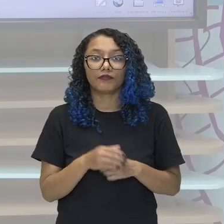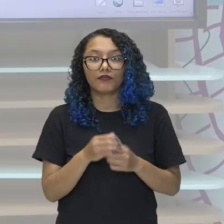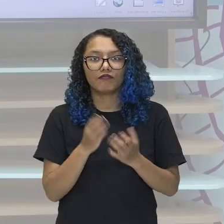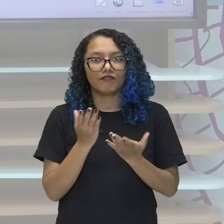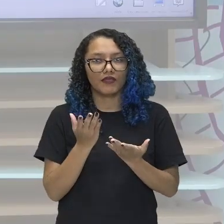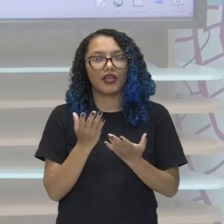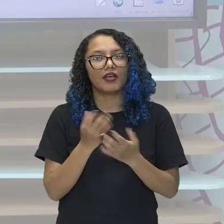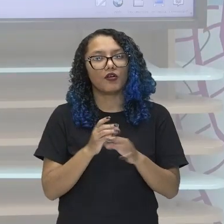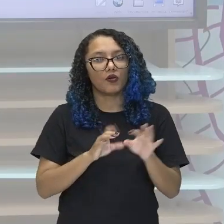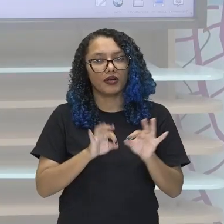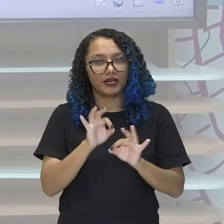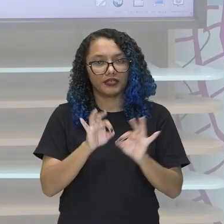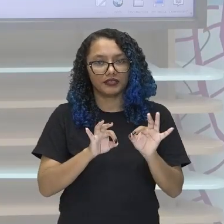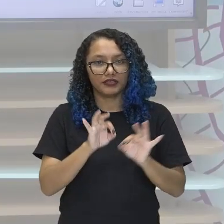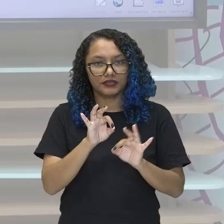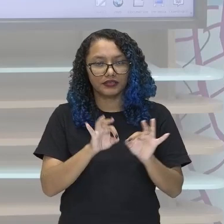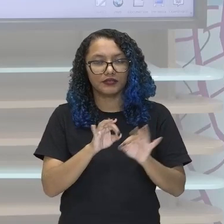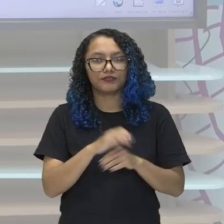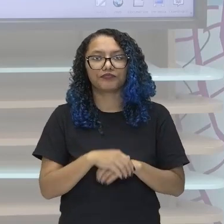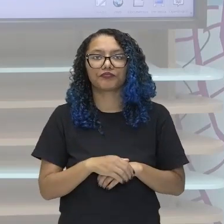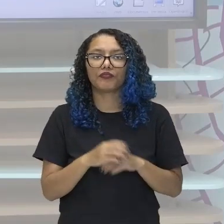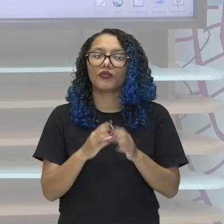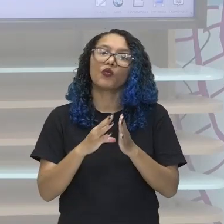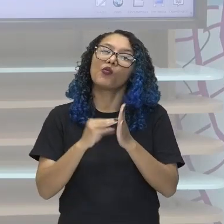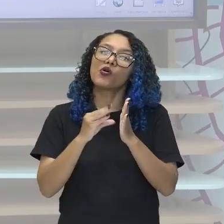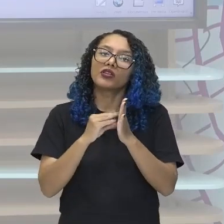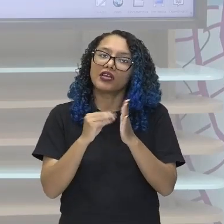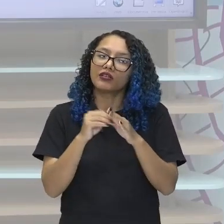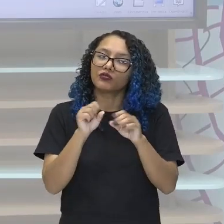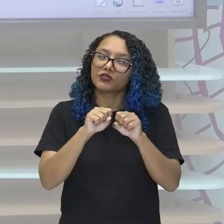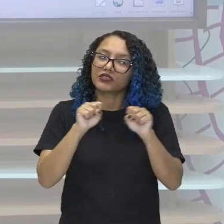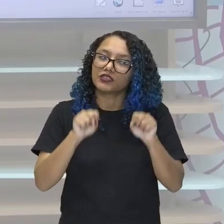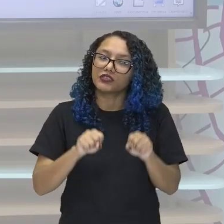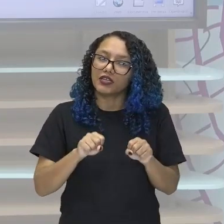tá? Recapitulando, primeiro você deve ler,